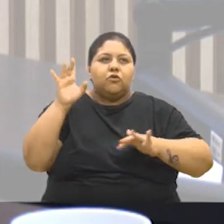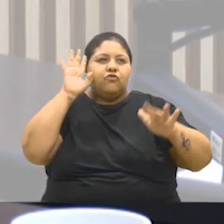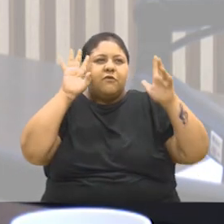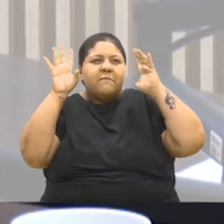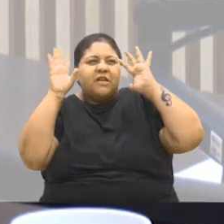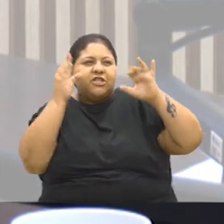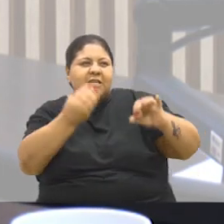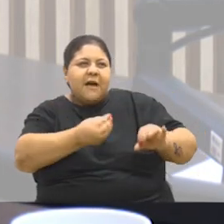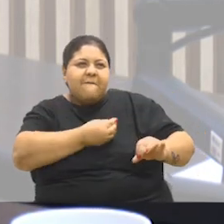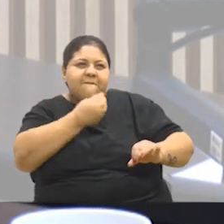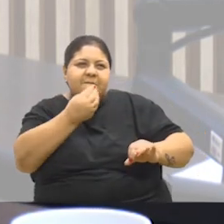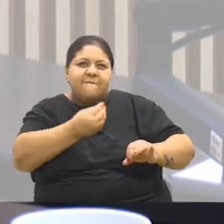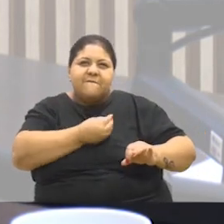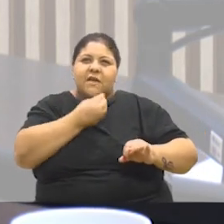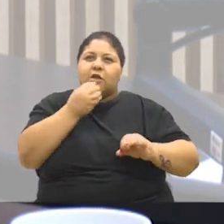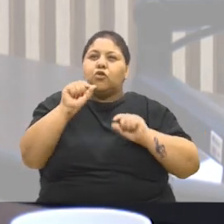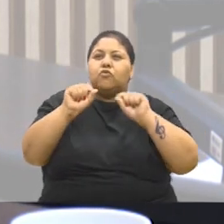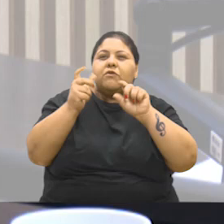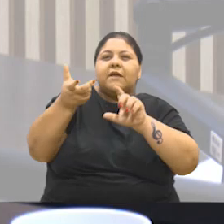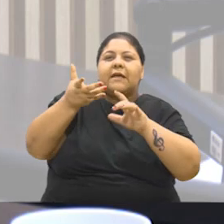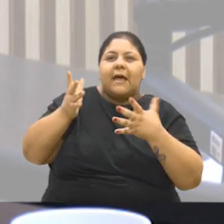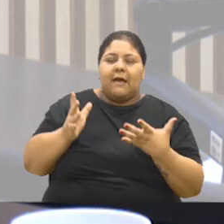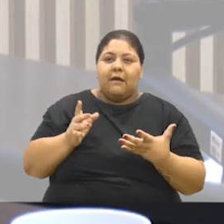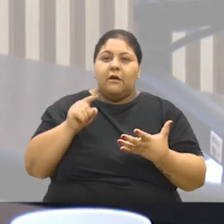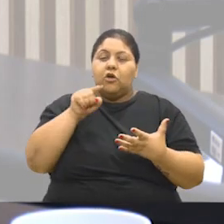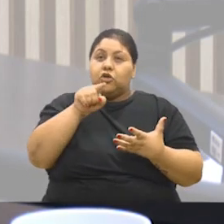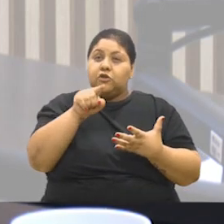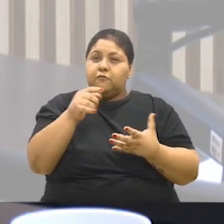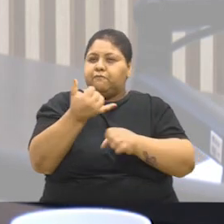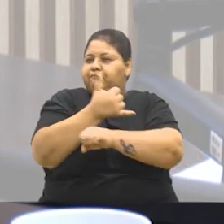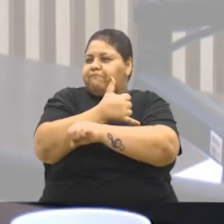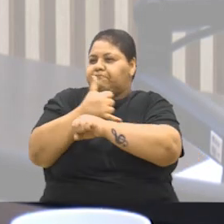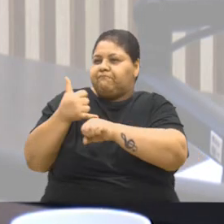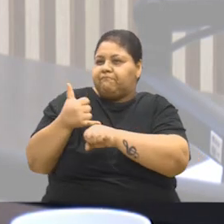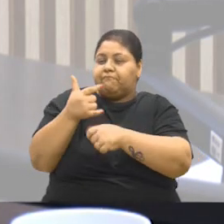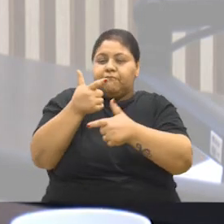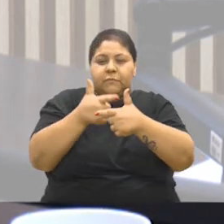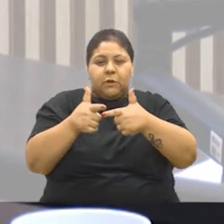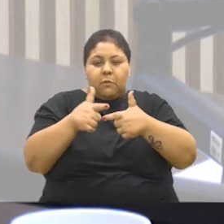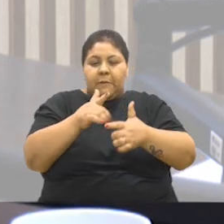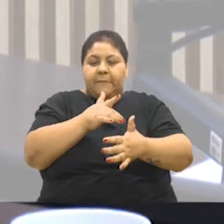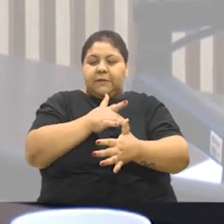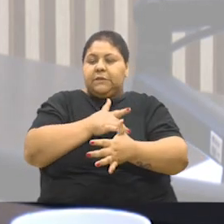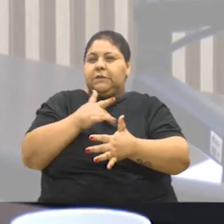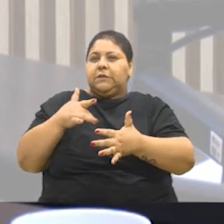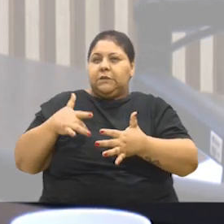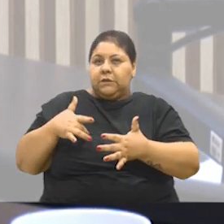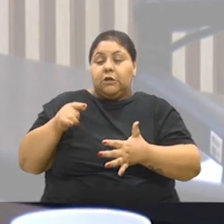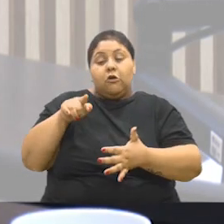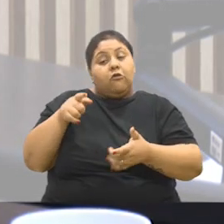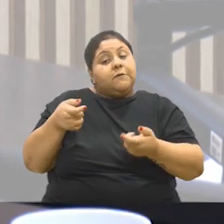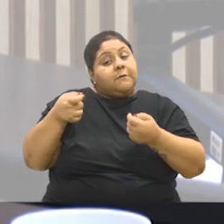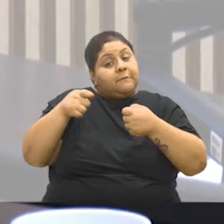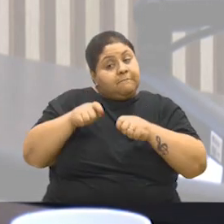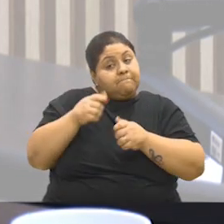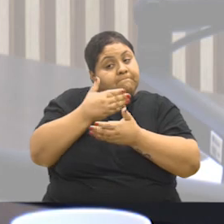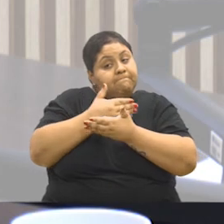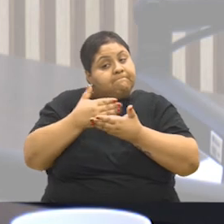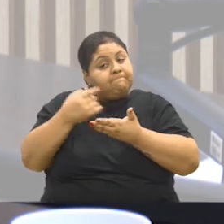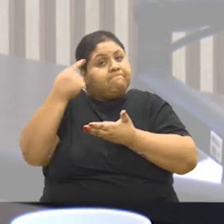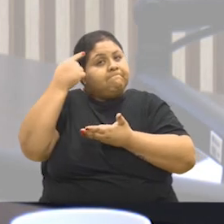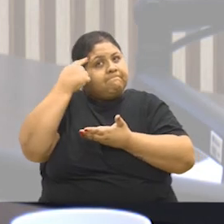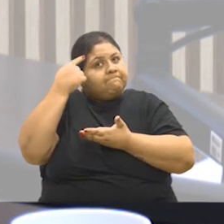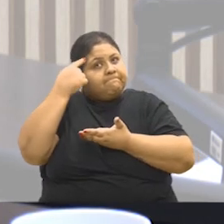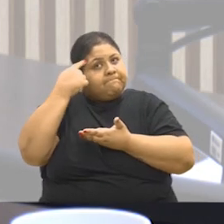vida. Se você está passando por algum tipo de problemas de saúde, você precisa começar a pensar que você